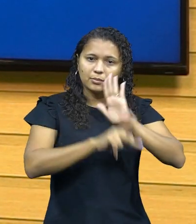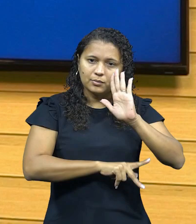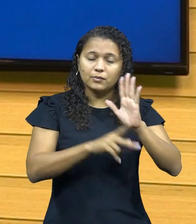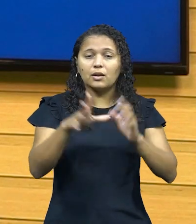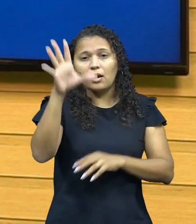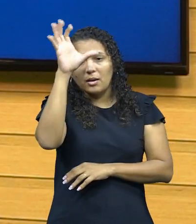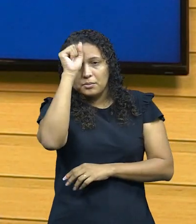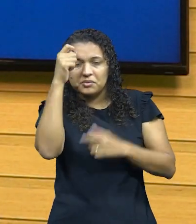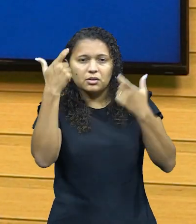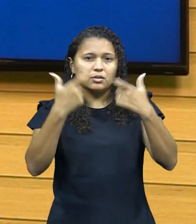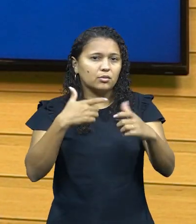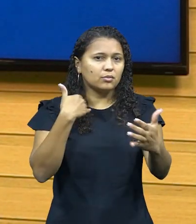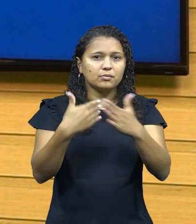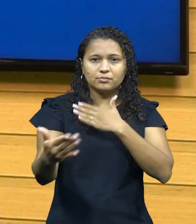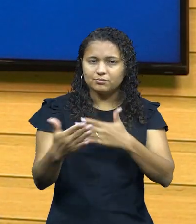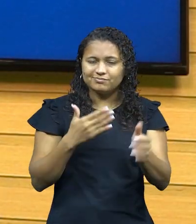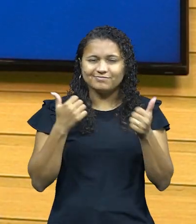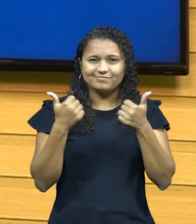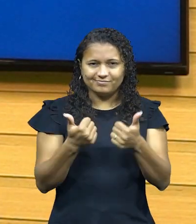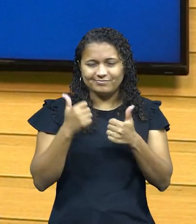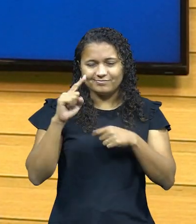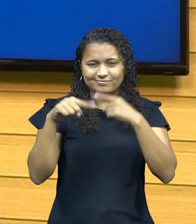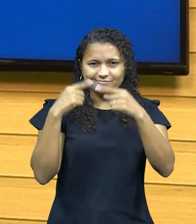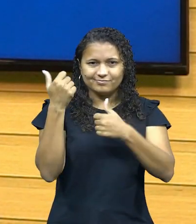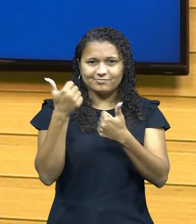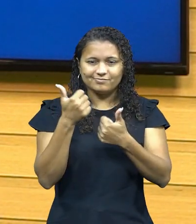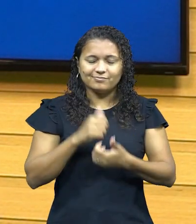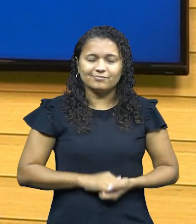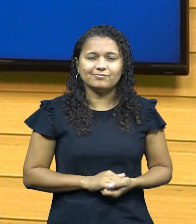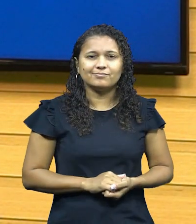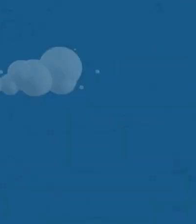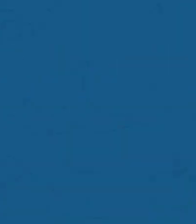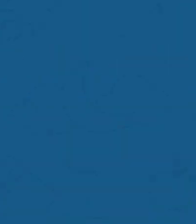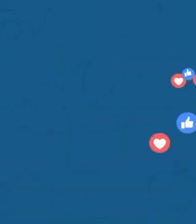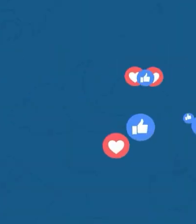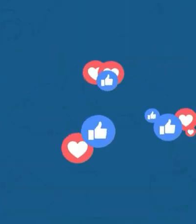nosso programa de Aprenda Onde Estiver. Até lá!